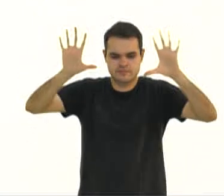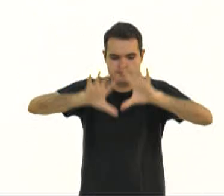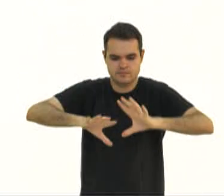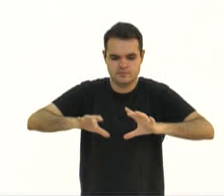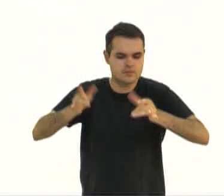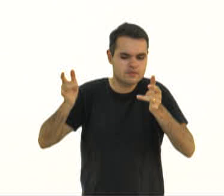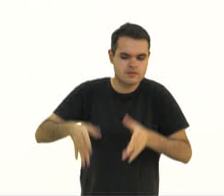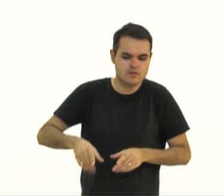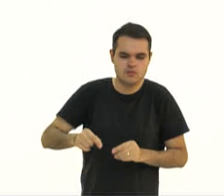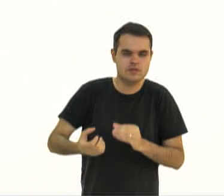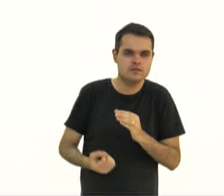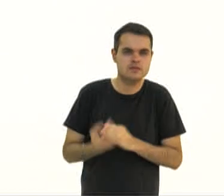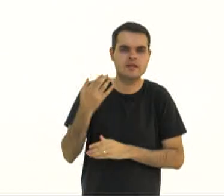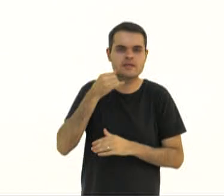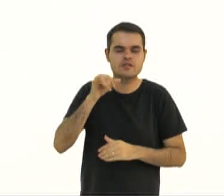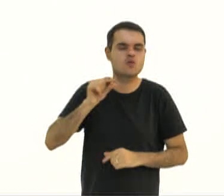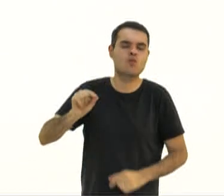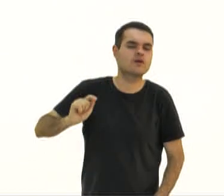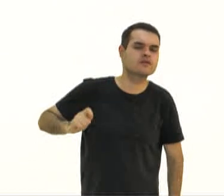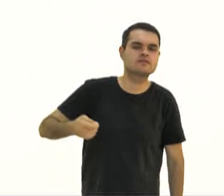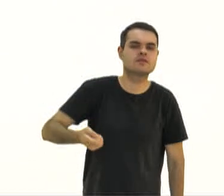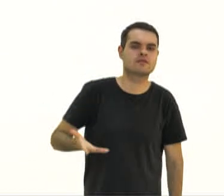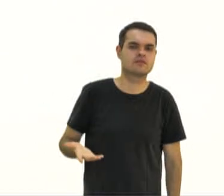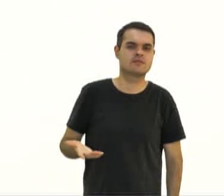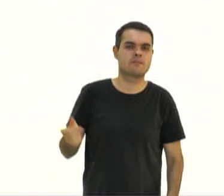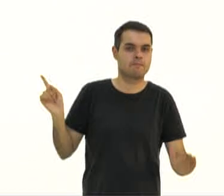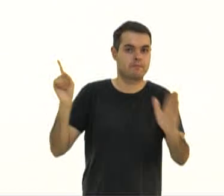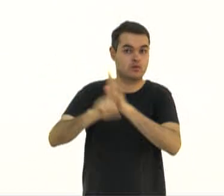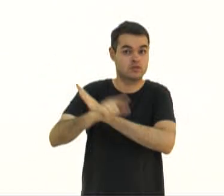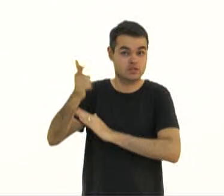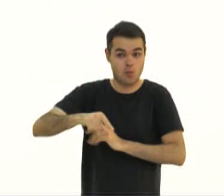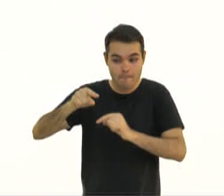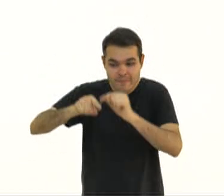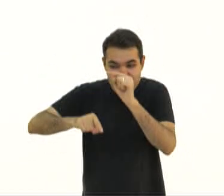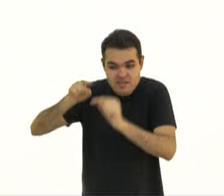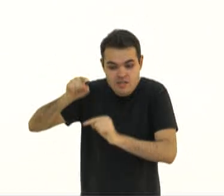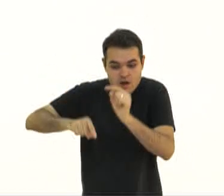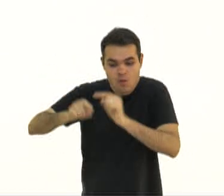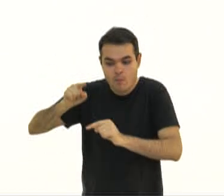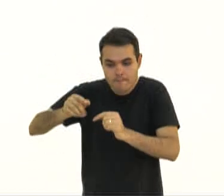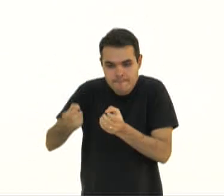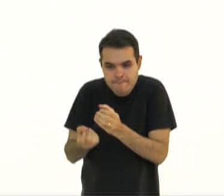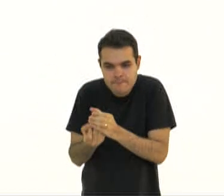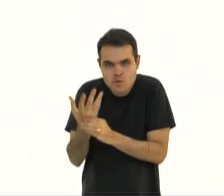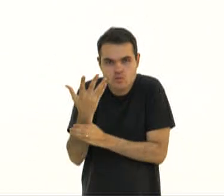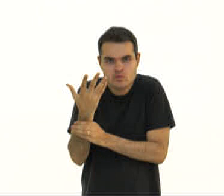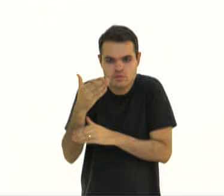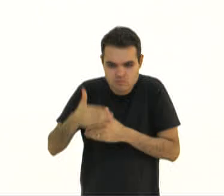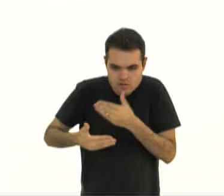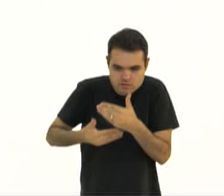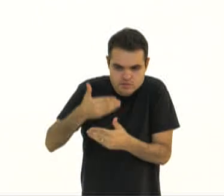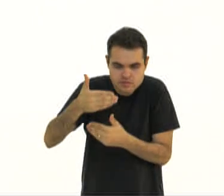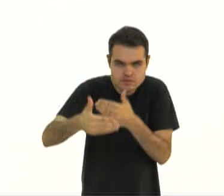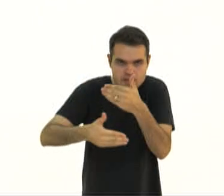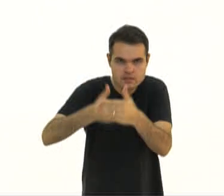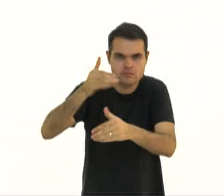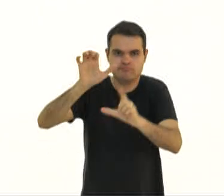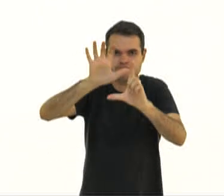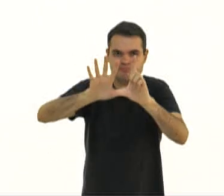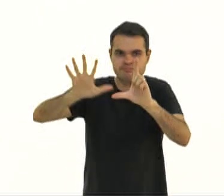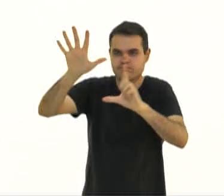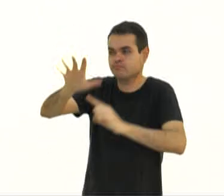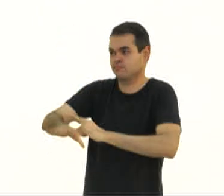a geração de energia é o... Pergunta de novo. O material produzido pelo processo